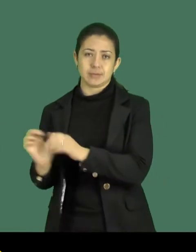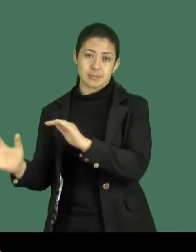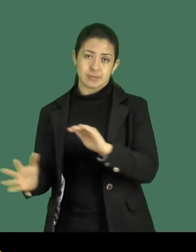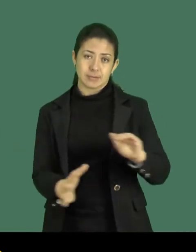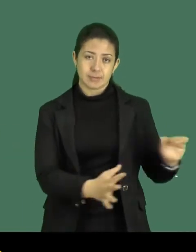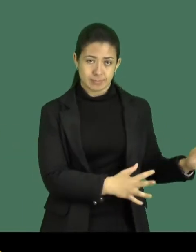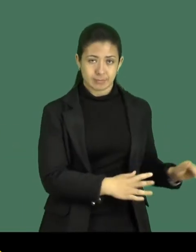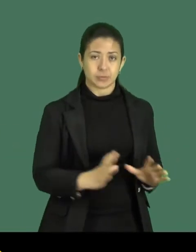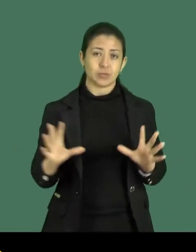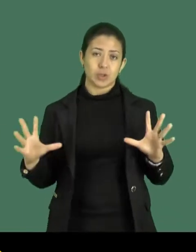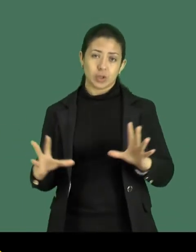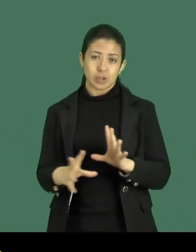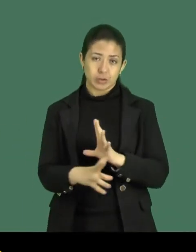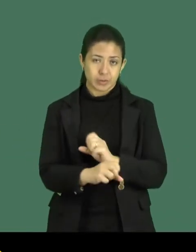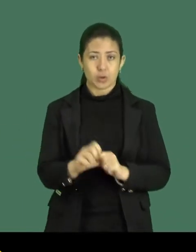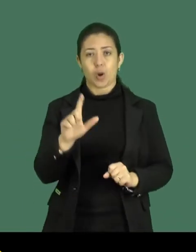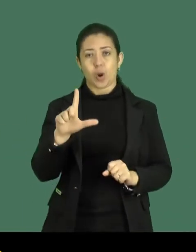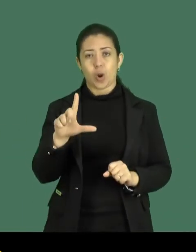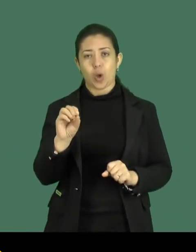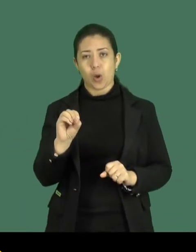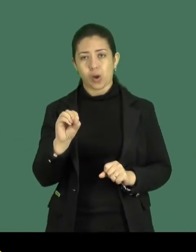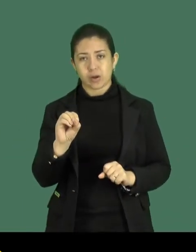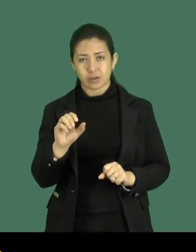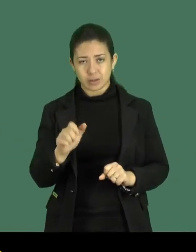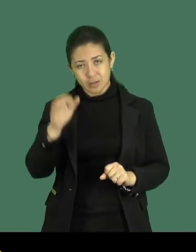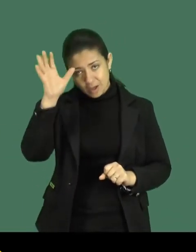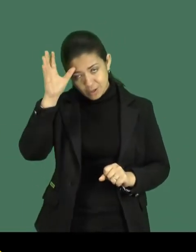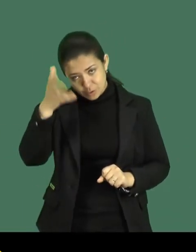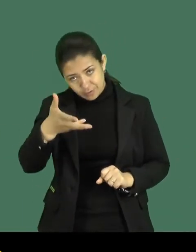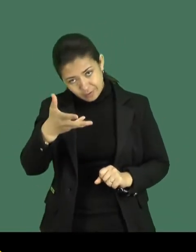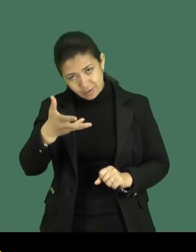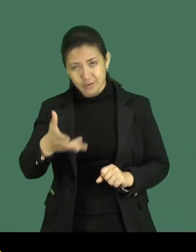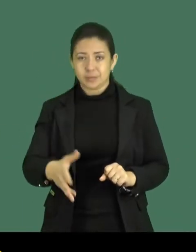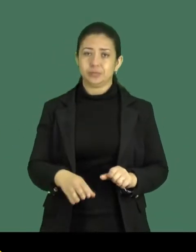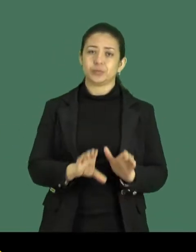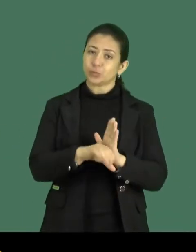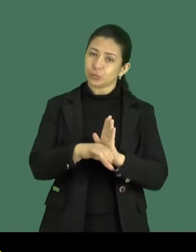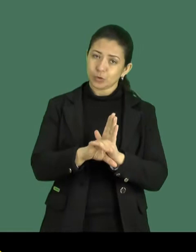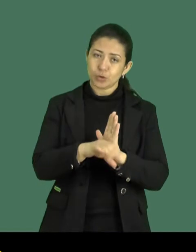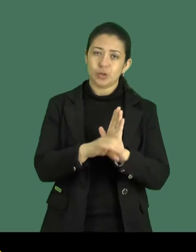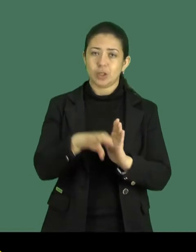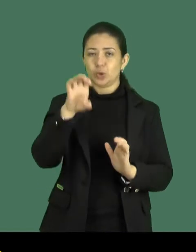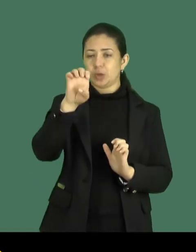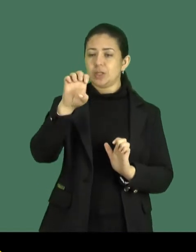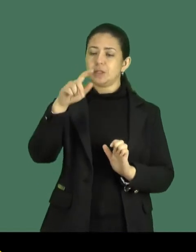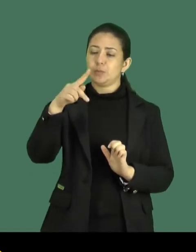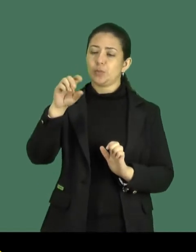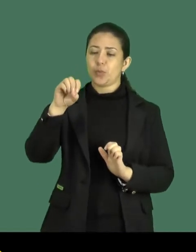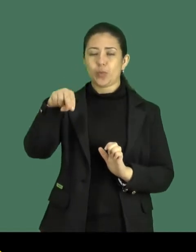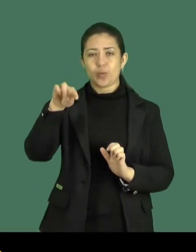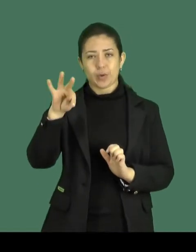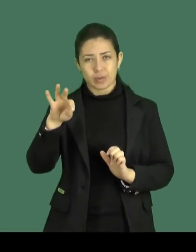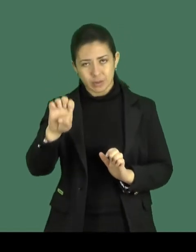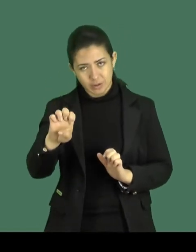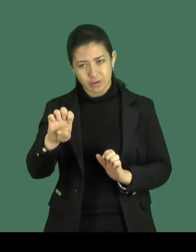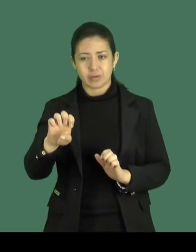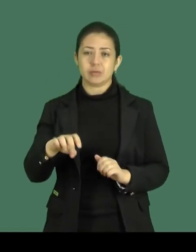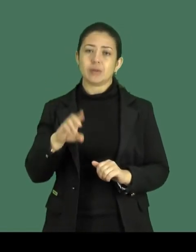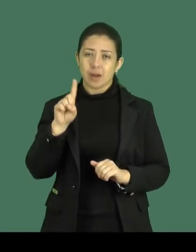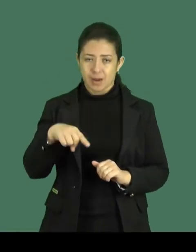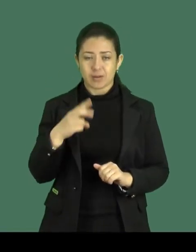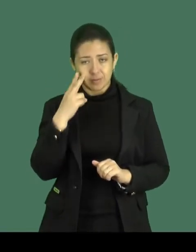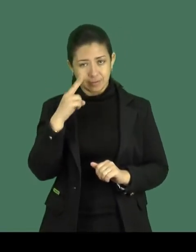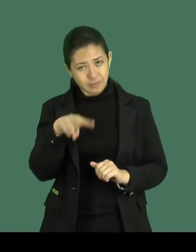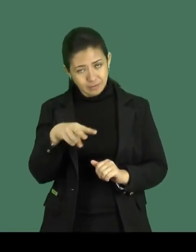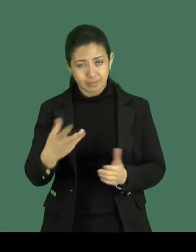Então nós resolvemos os logaritmos, sendo o conceito de expoente, através de uma exponencial. Veja